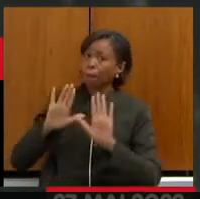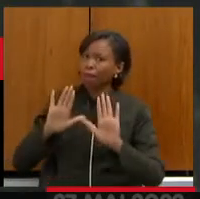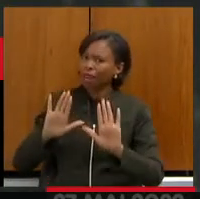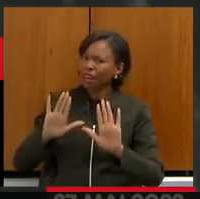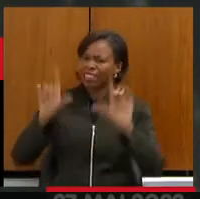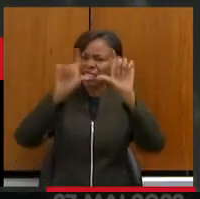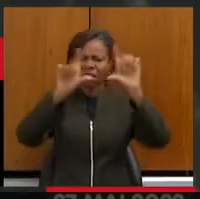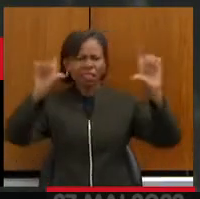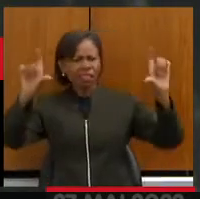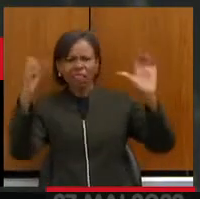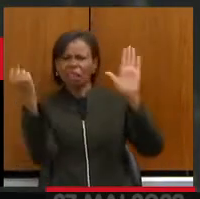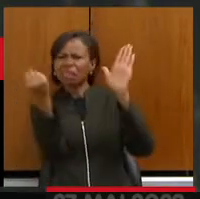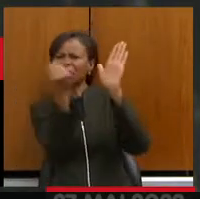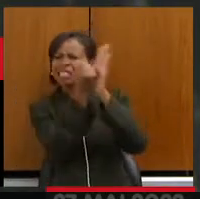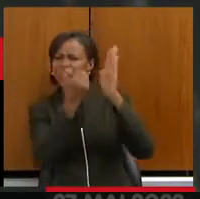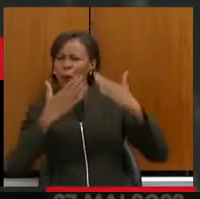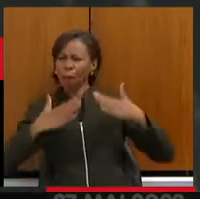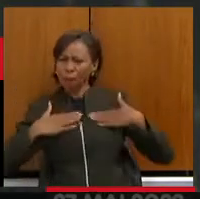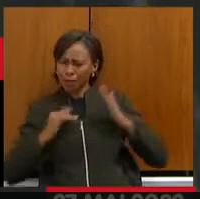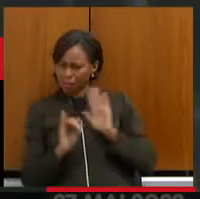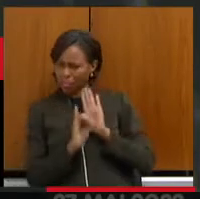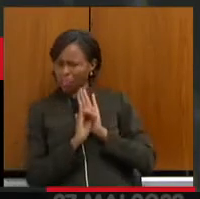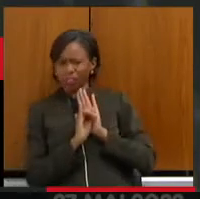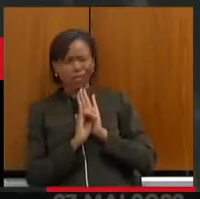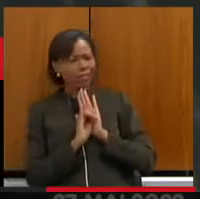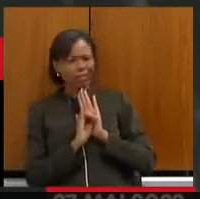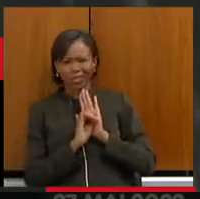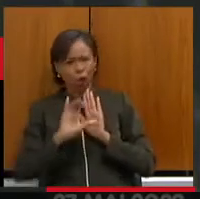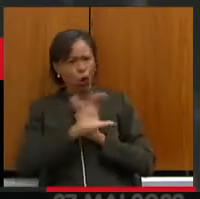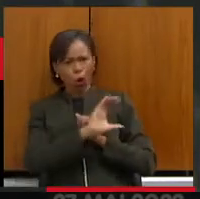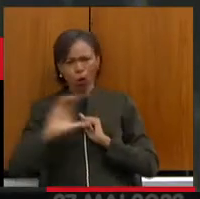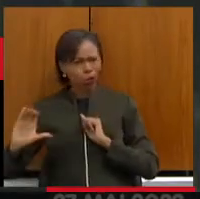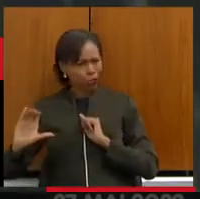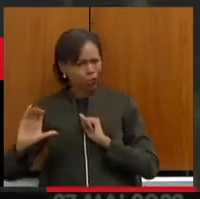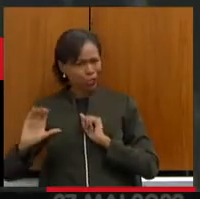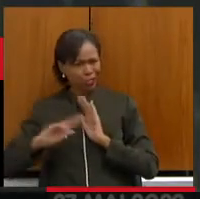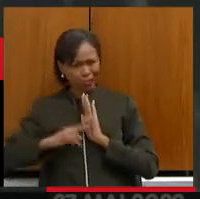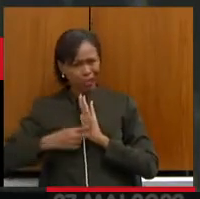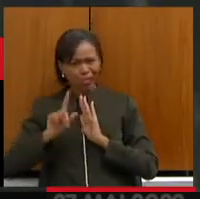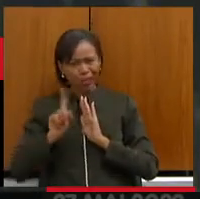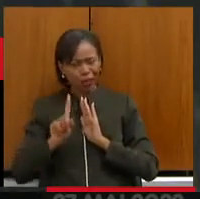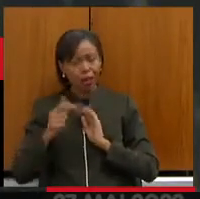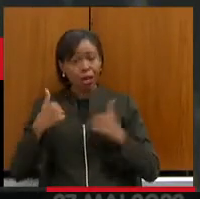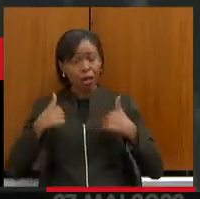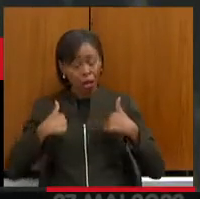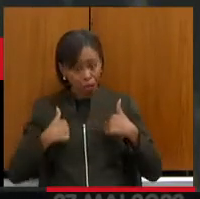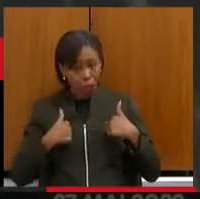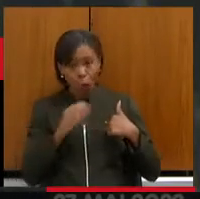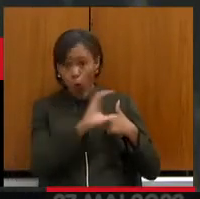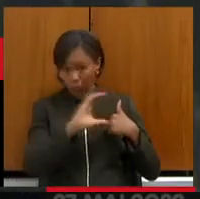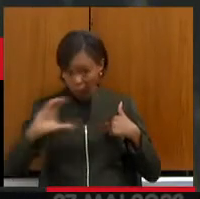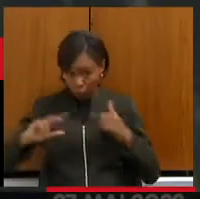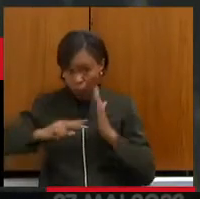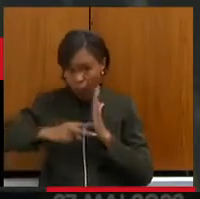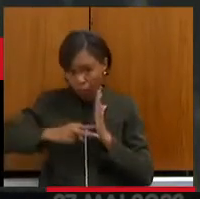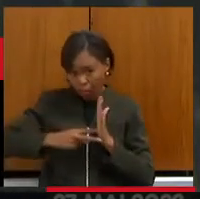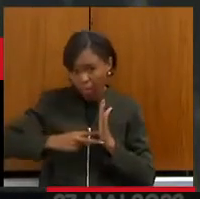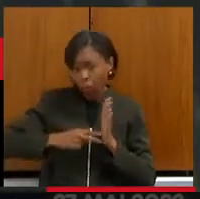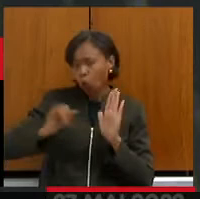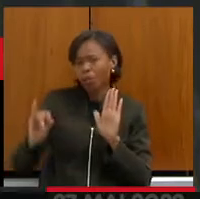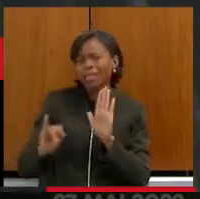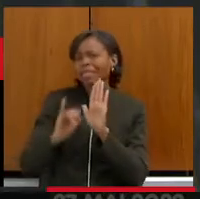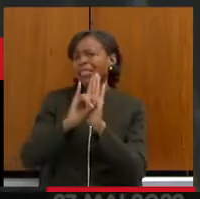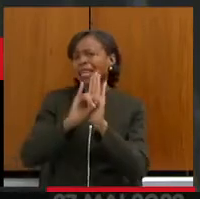é isso que me define como como coordenadora do meu sindicato o que me define como coordenadora do meu sindicato que eu sou uma